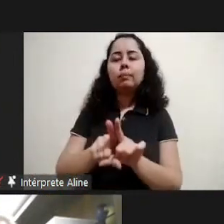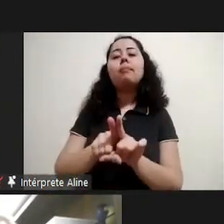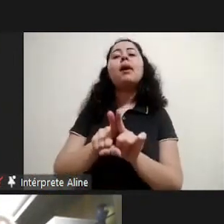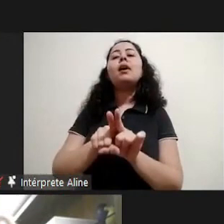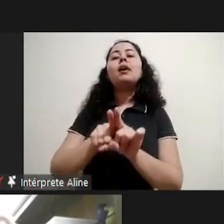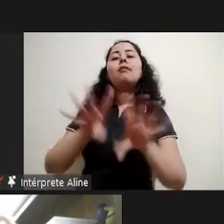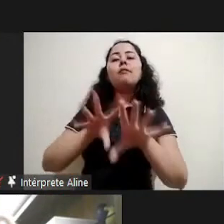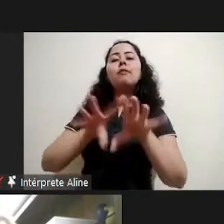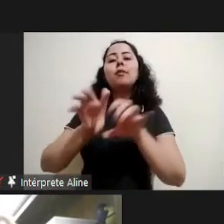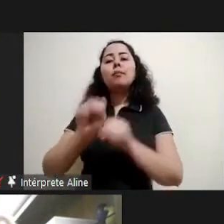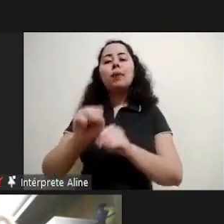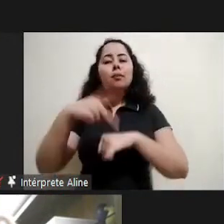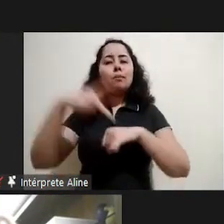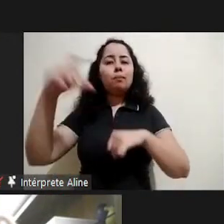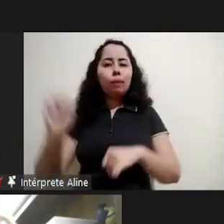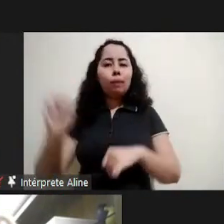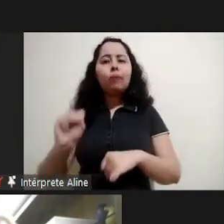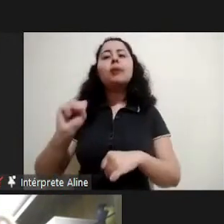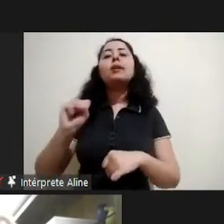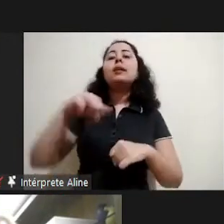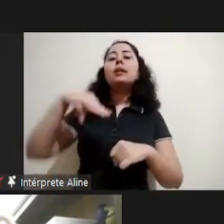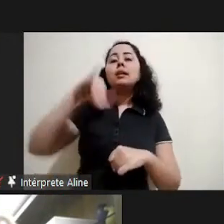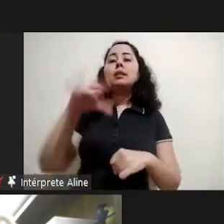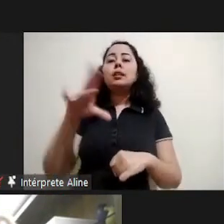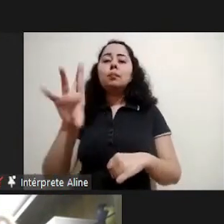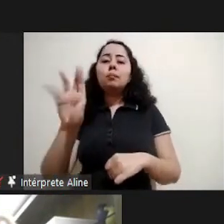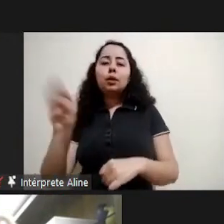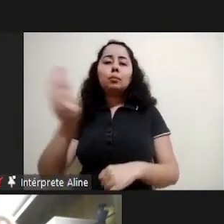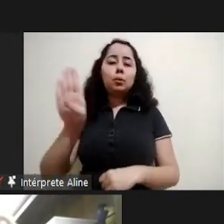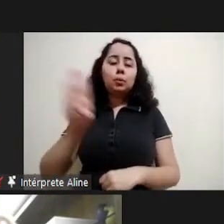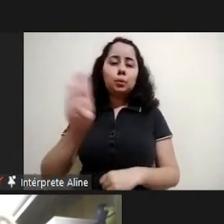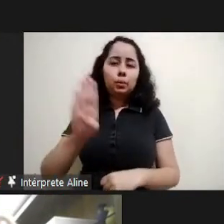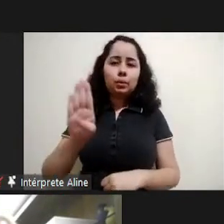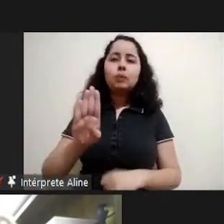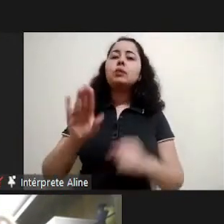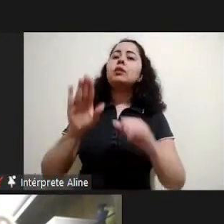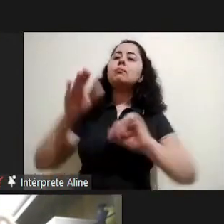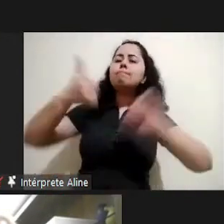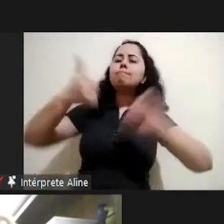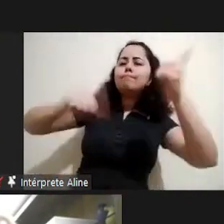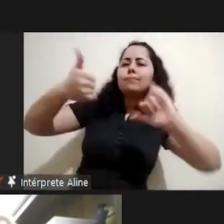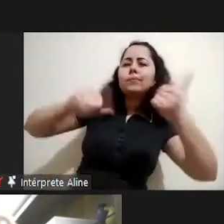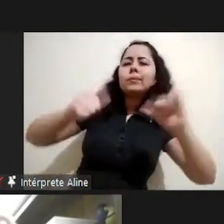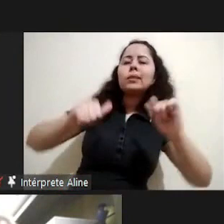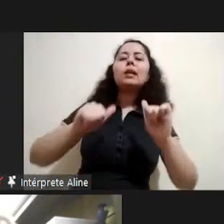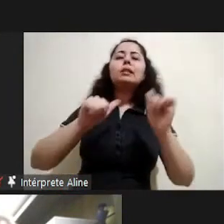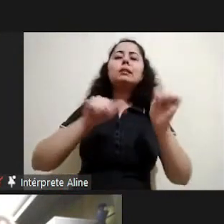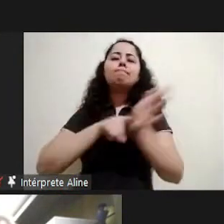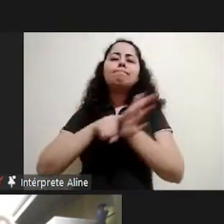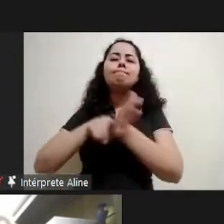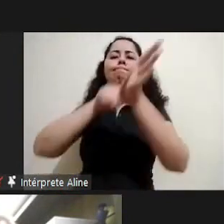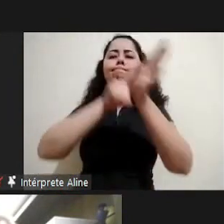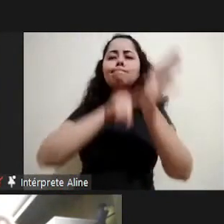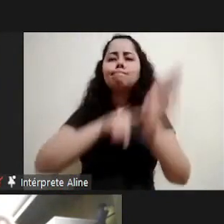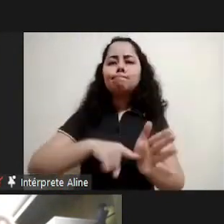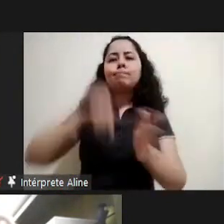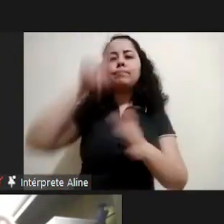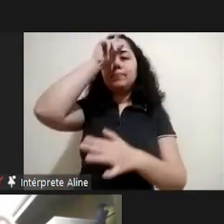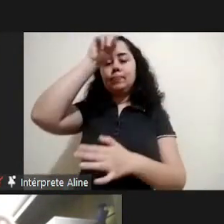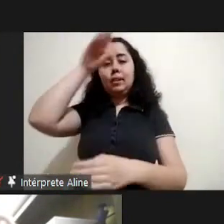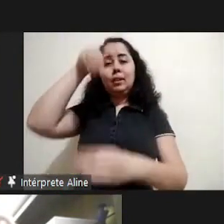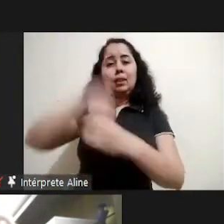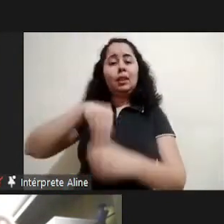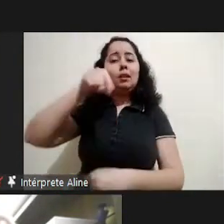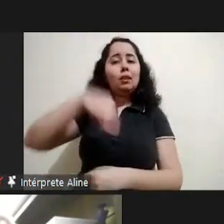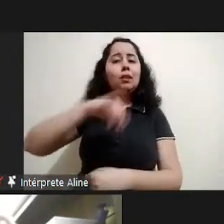serviço especializado nesta área, para laboratórios de análises clínicas em Juiz de Fora. Em seguida, esses amigos participam